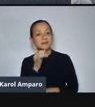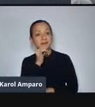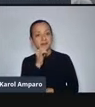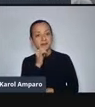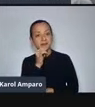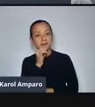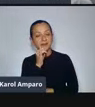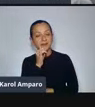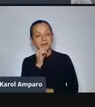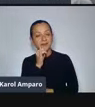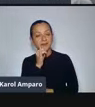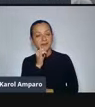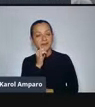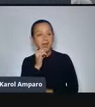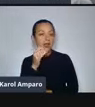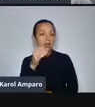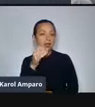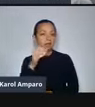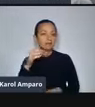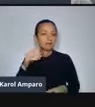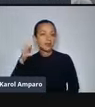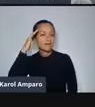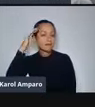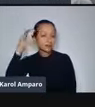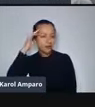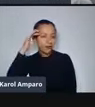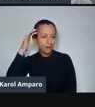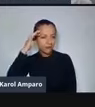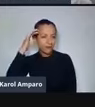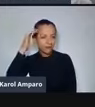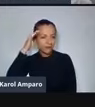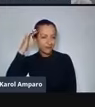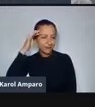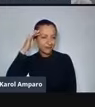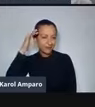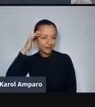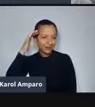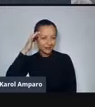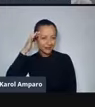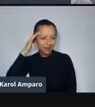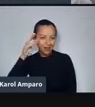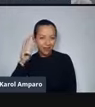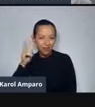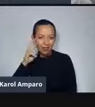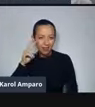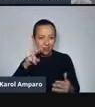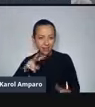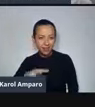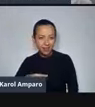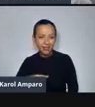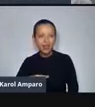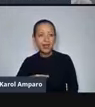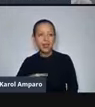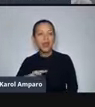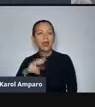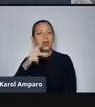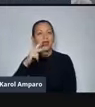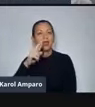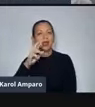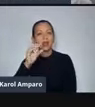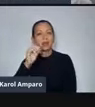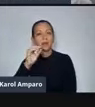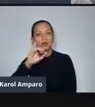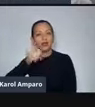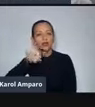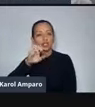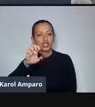Não pode deixar. Filosoficamente falando também, né? Vocês estão lendo ali, ó, Projeto Liberdade. Não